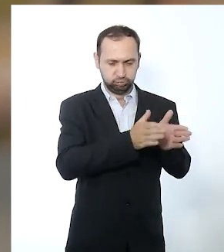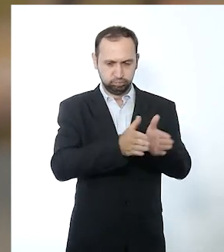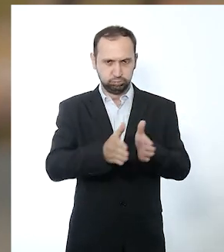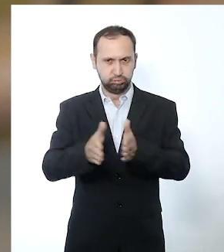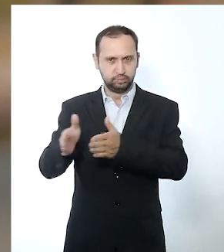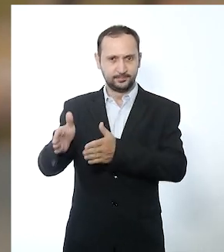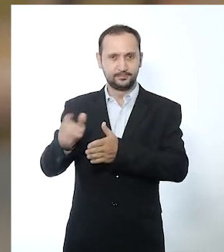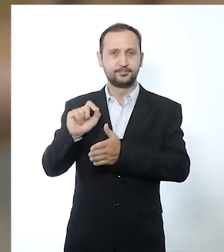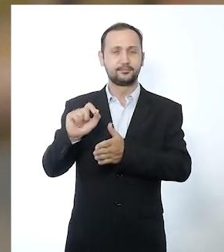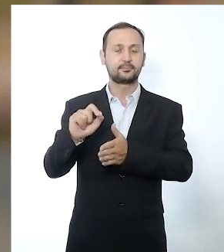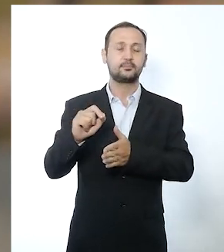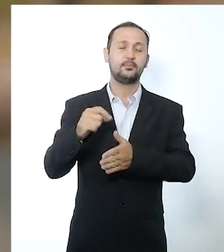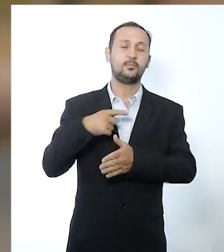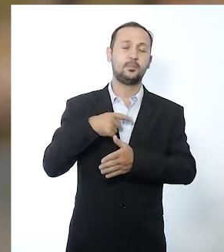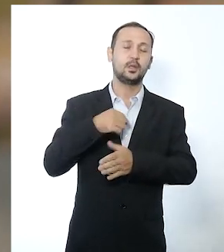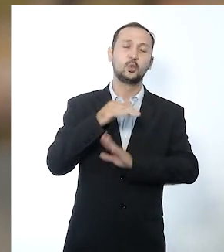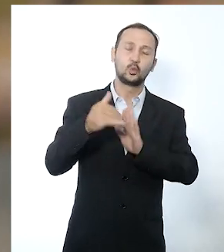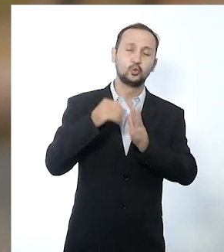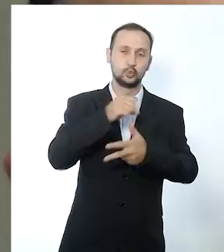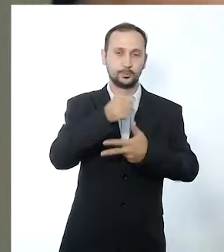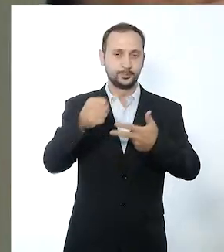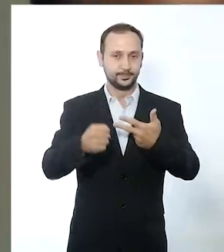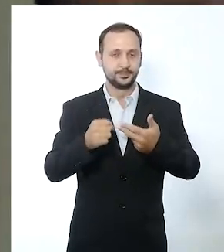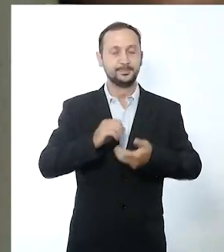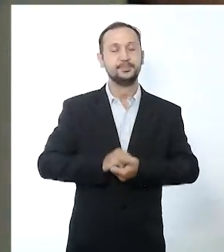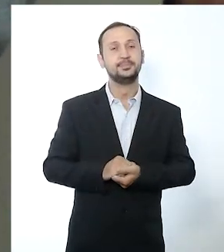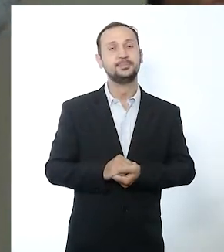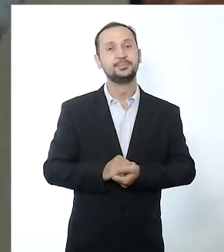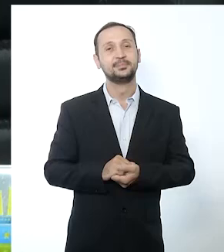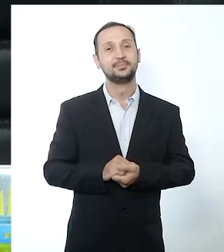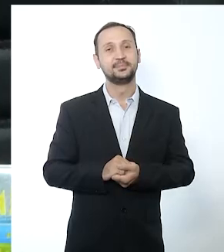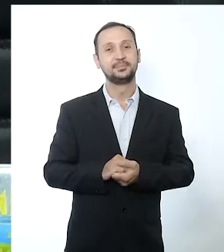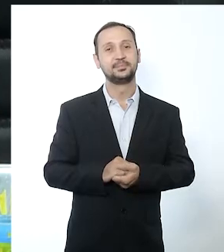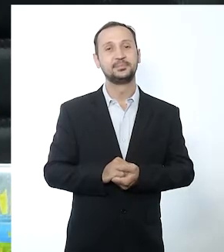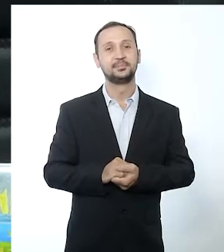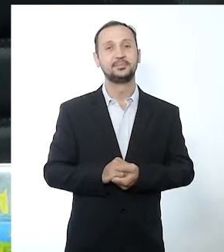pelos parlamentares e pelos poderes.